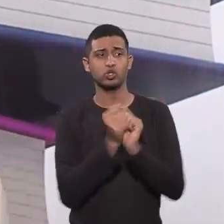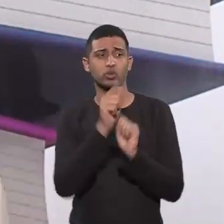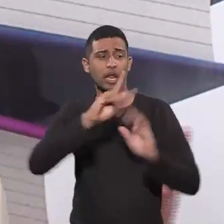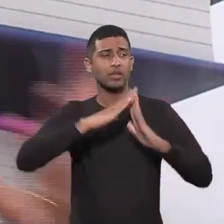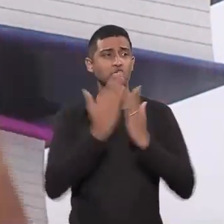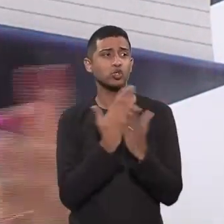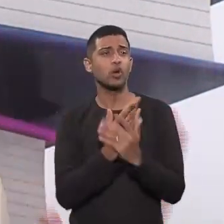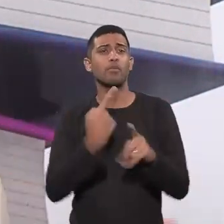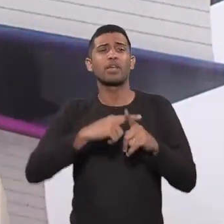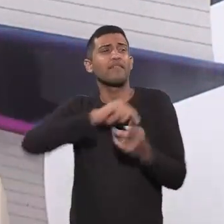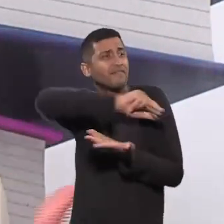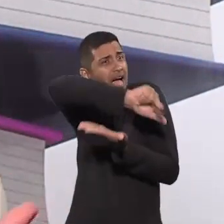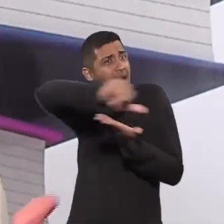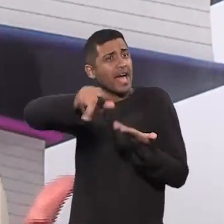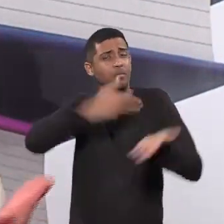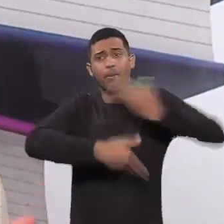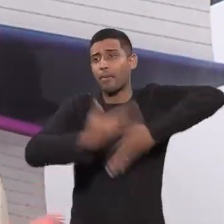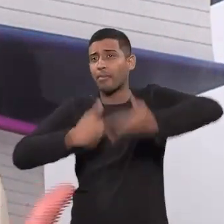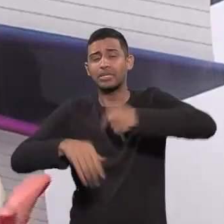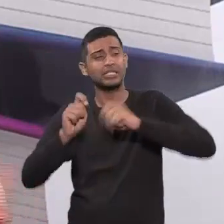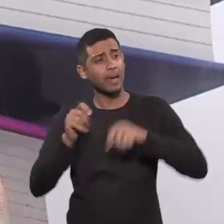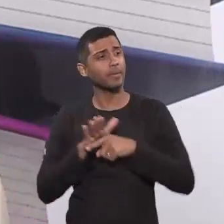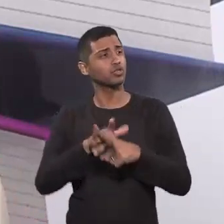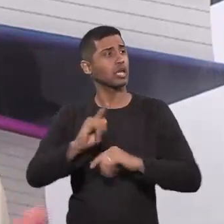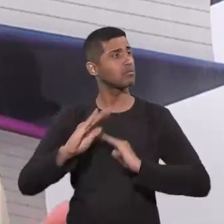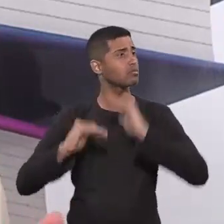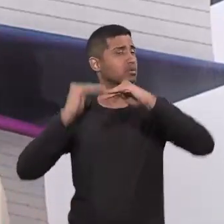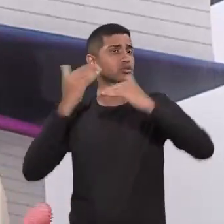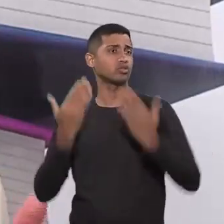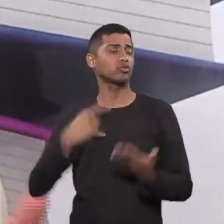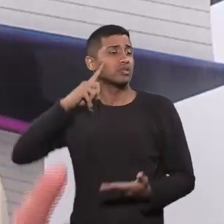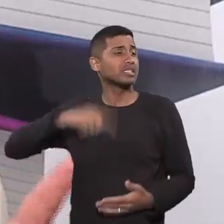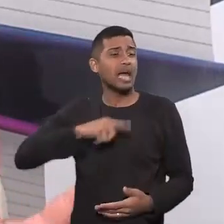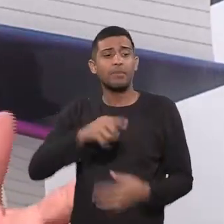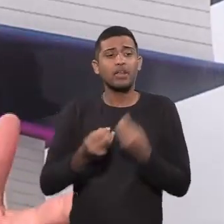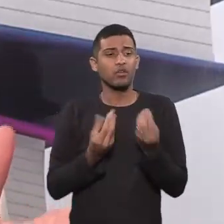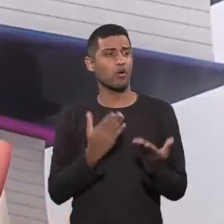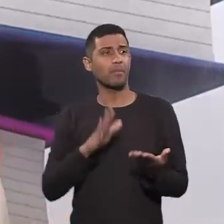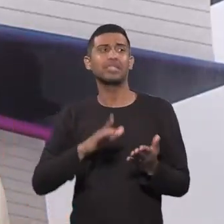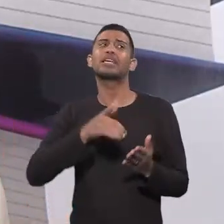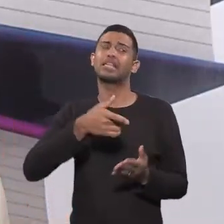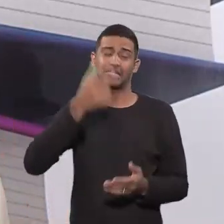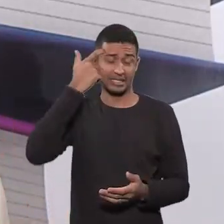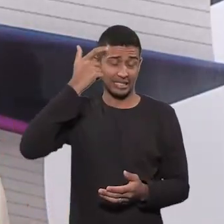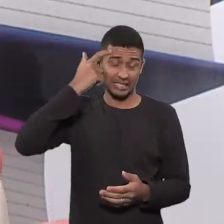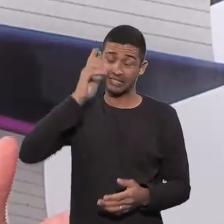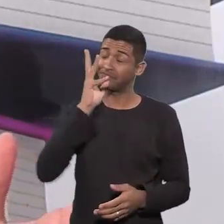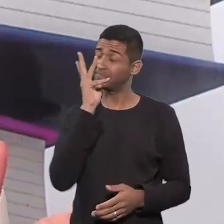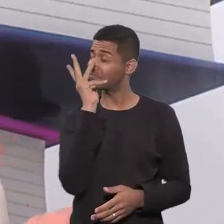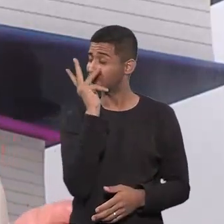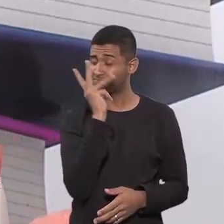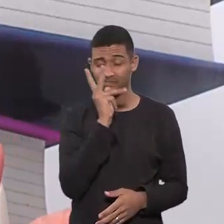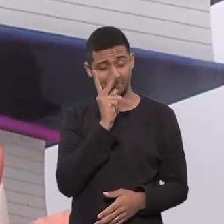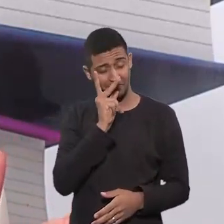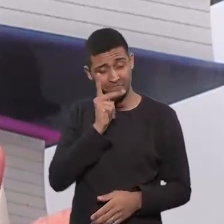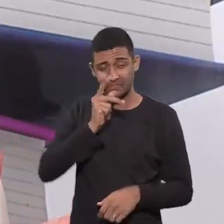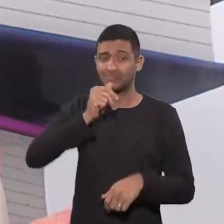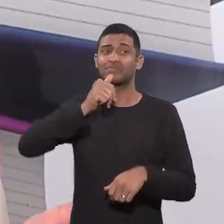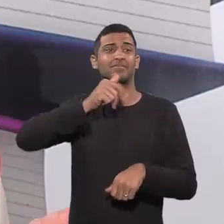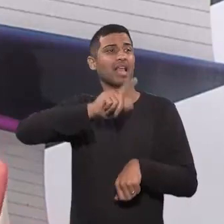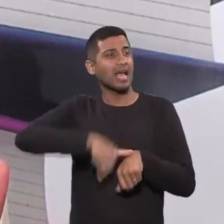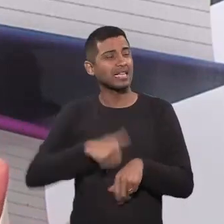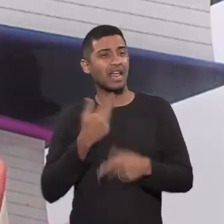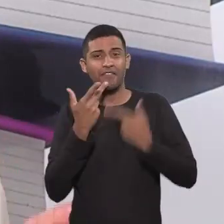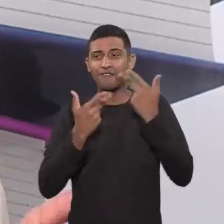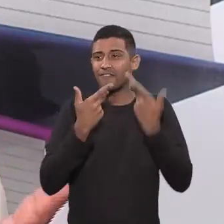seus iguais, com seus pares, vai poder ajudar. A gente não sabe o diagnóstico dele, mas ele tem um atraso, né? Já tem um atraso